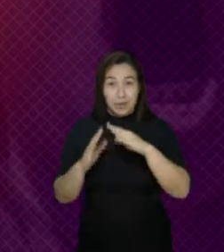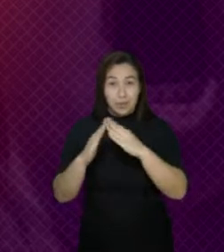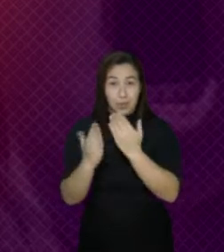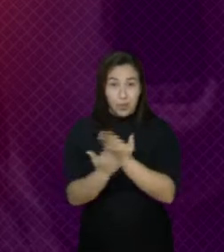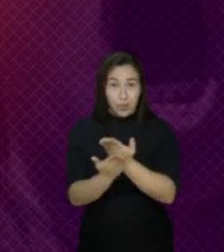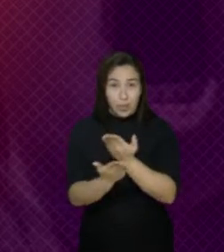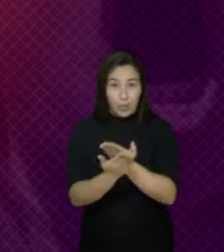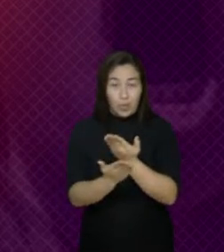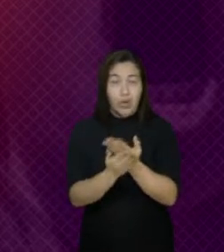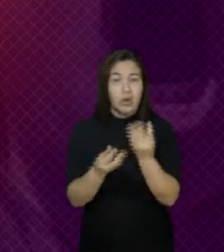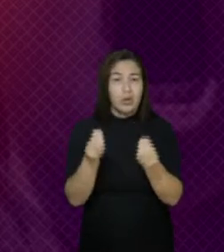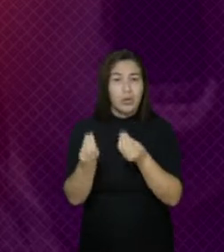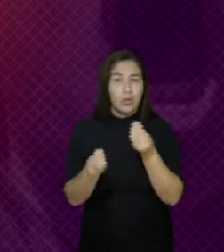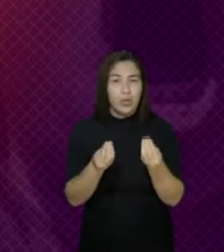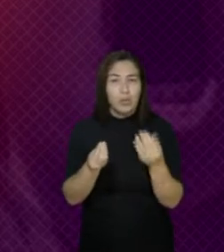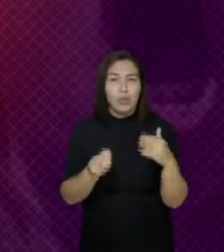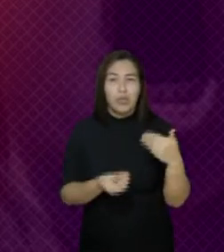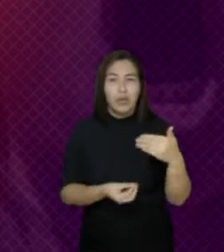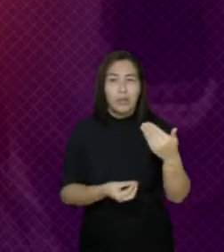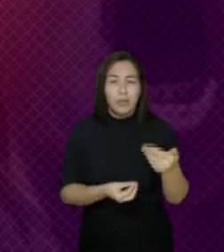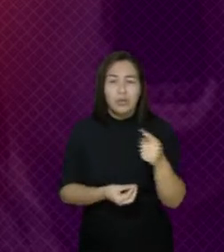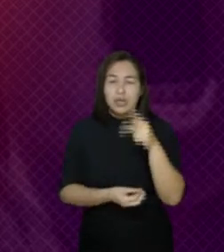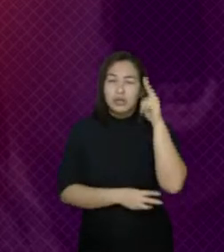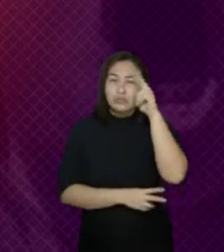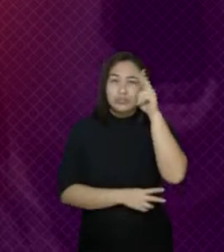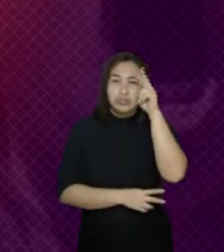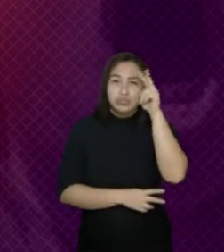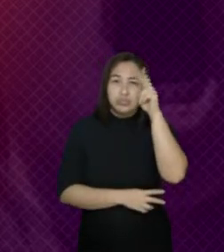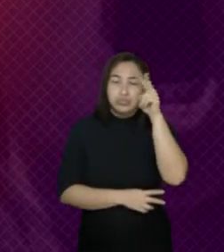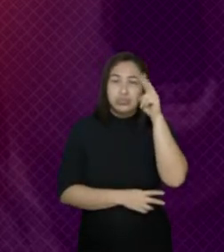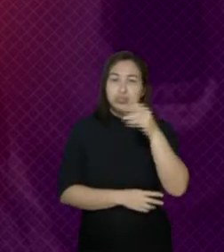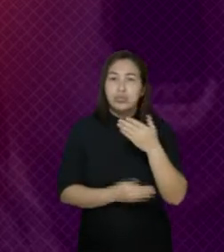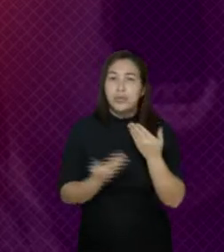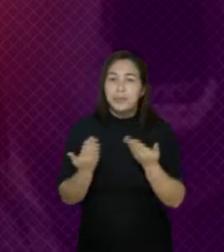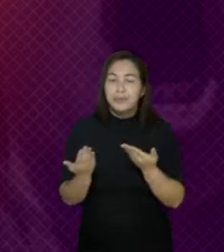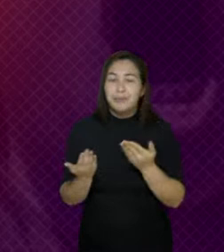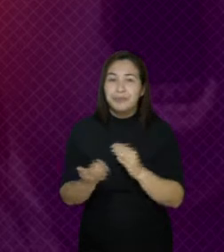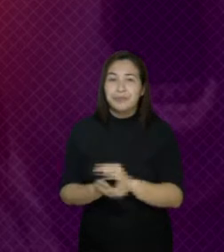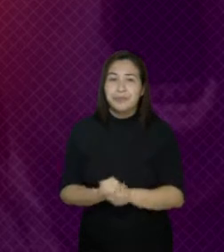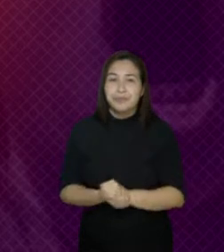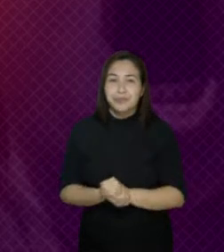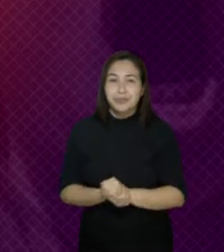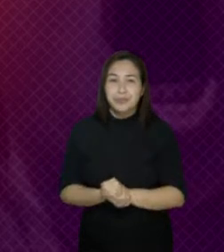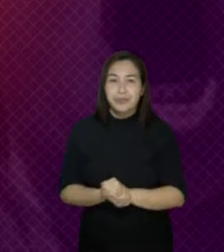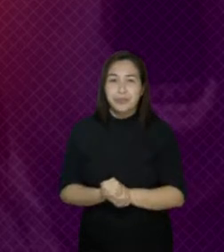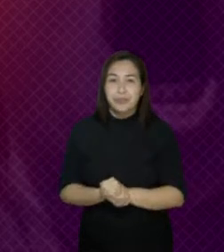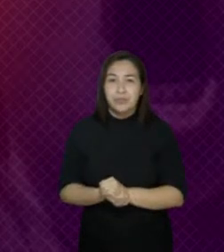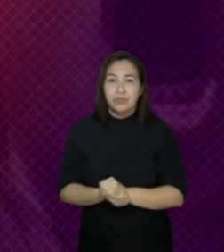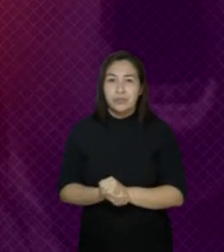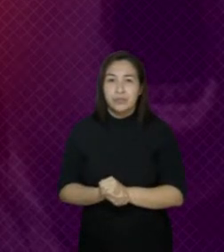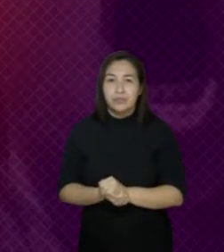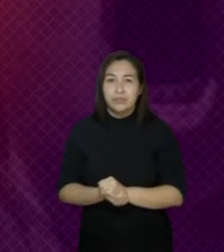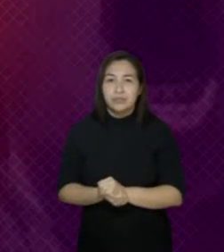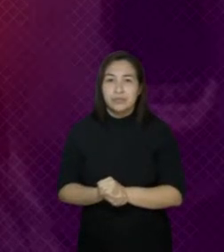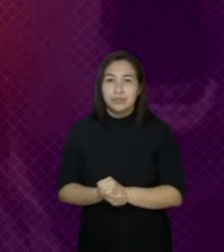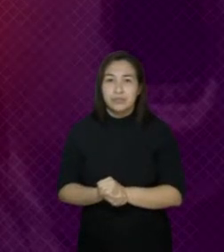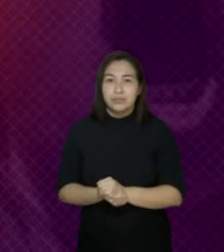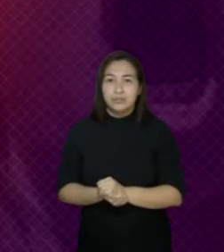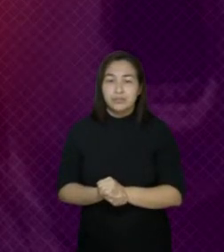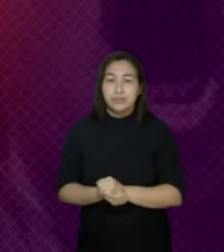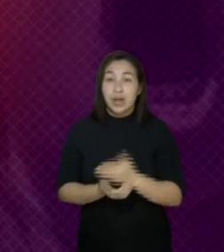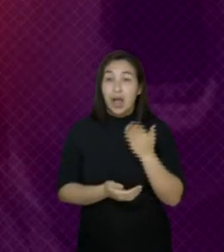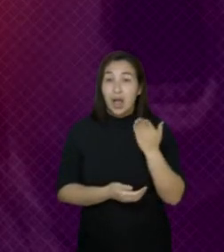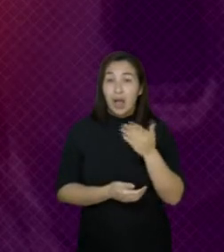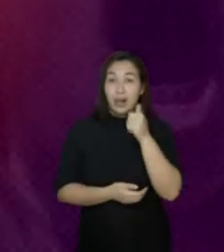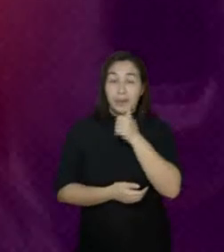Jesus, né, depois, com toda a sua tradição, com toda a sua história, o Colégio Bom Jesus estende a sua atuação para o IELUSC. E esta senhora